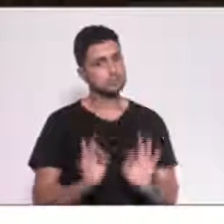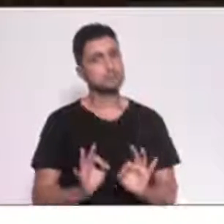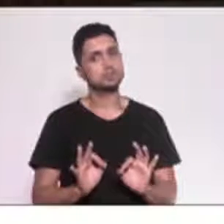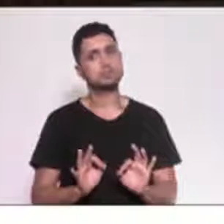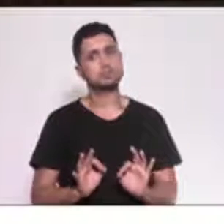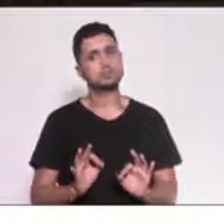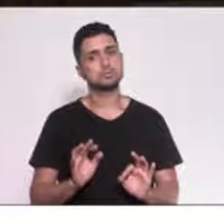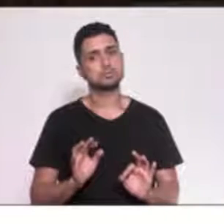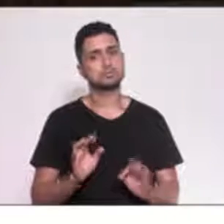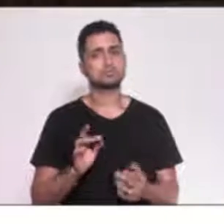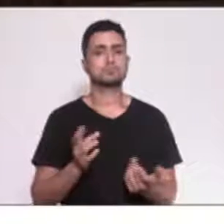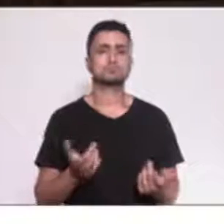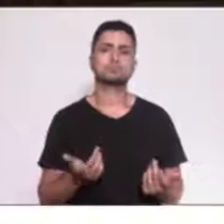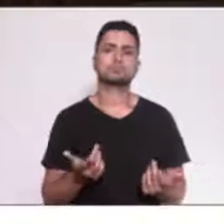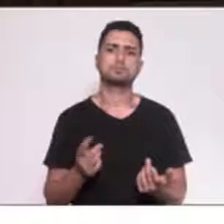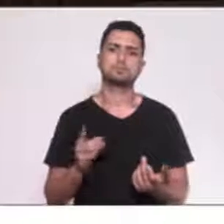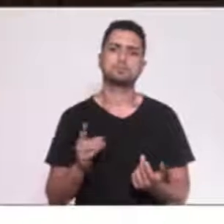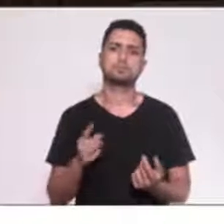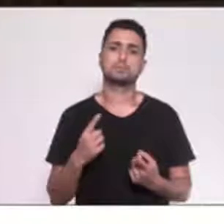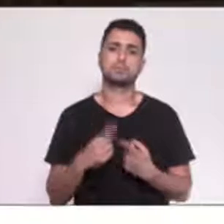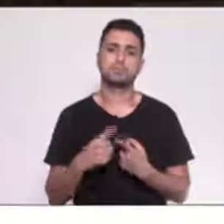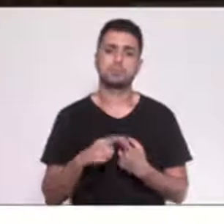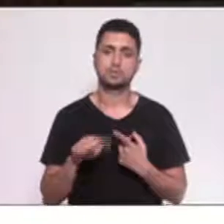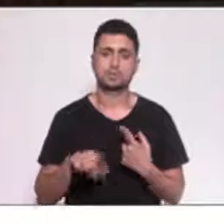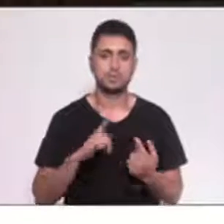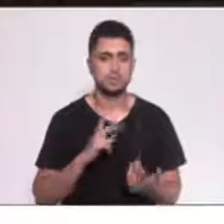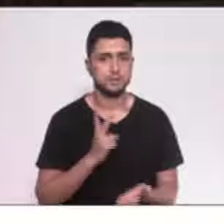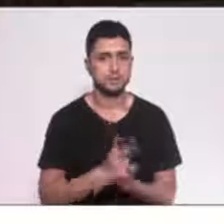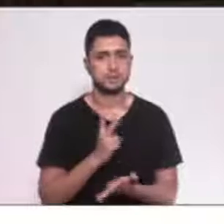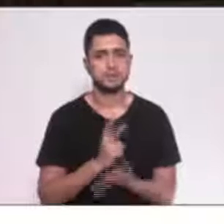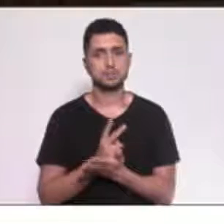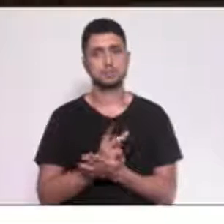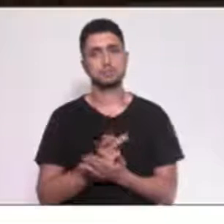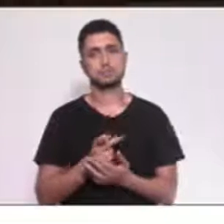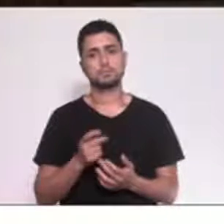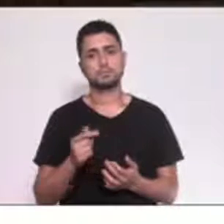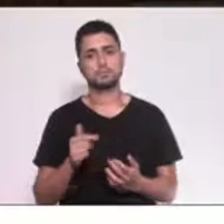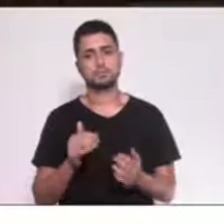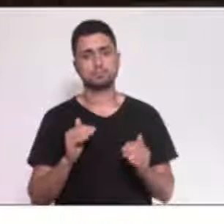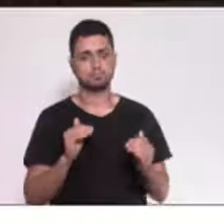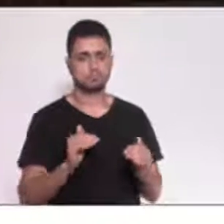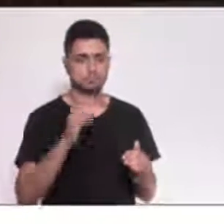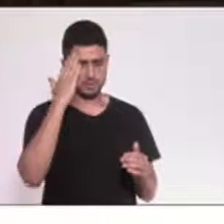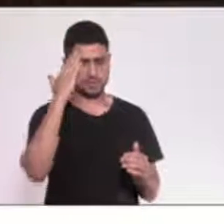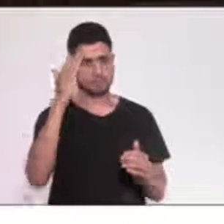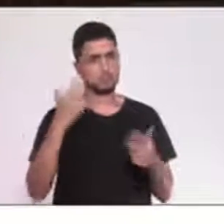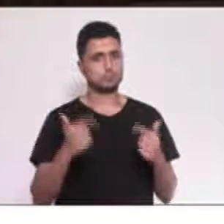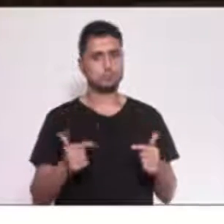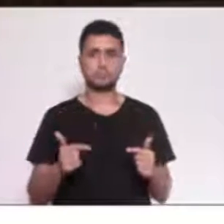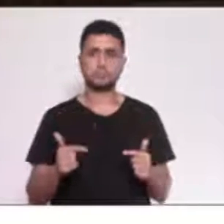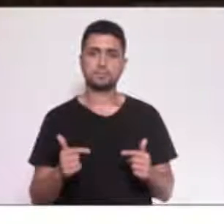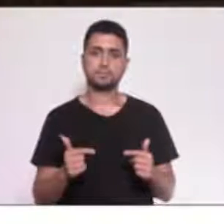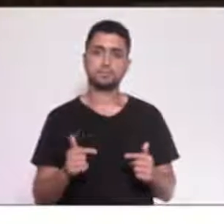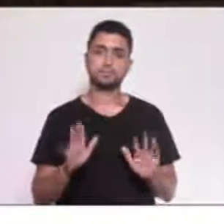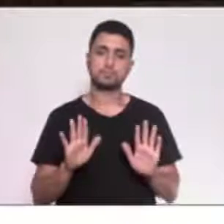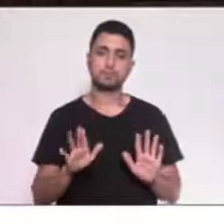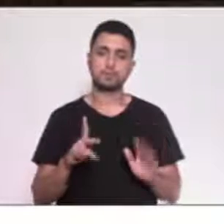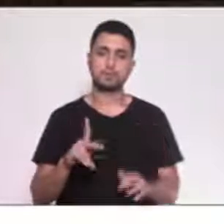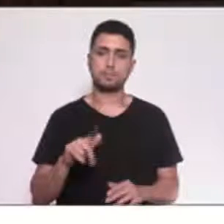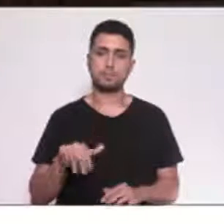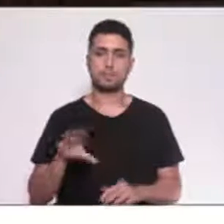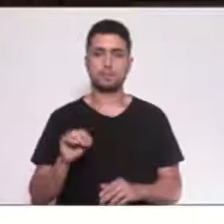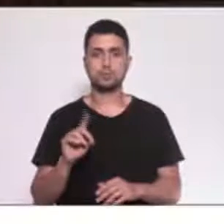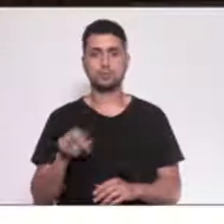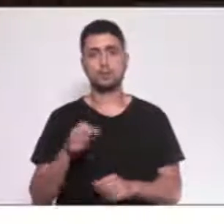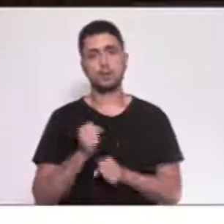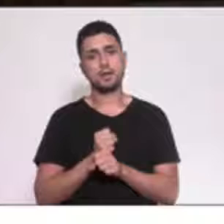sob condições ordinárias. Ao contrário, deputada Tia Ju, estamos fazendo um planejamento